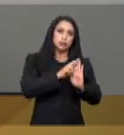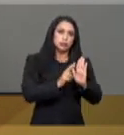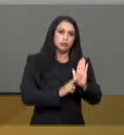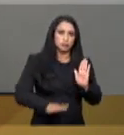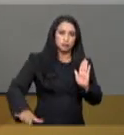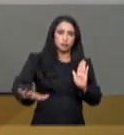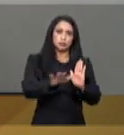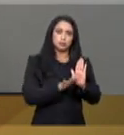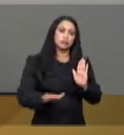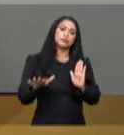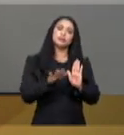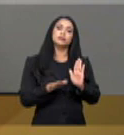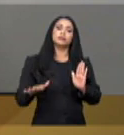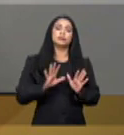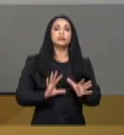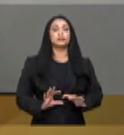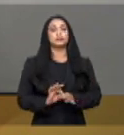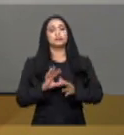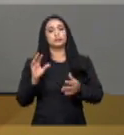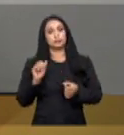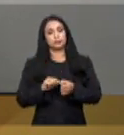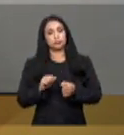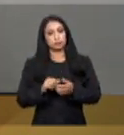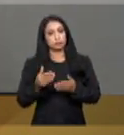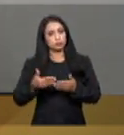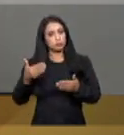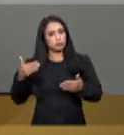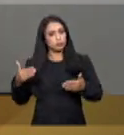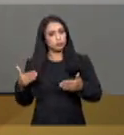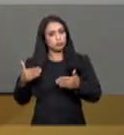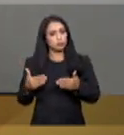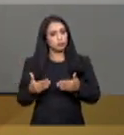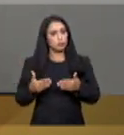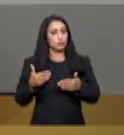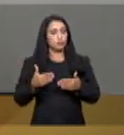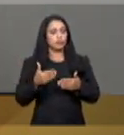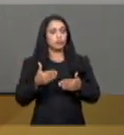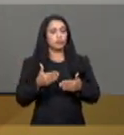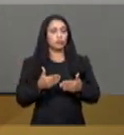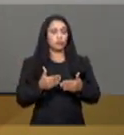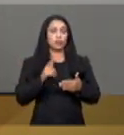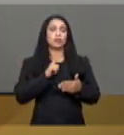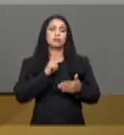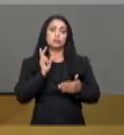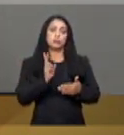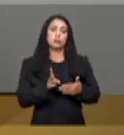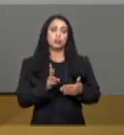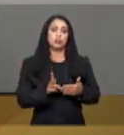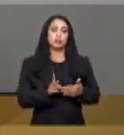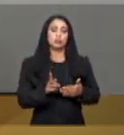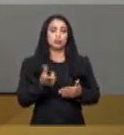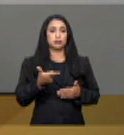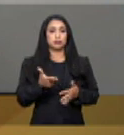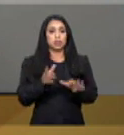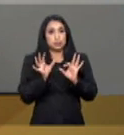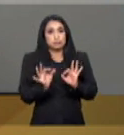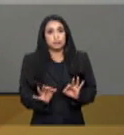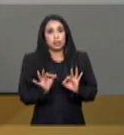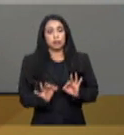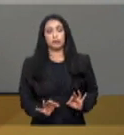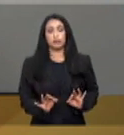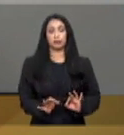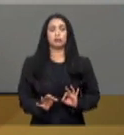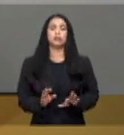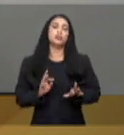neutras, aspas, que lhe permita realizar retroativamente o decote, ainda que de forma imperfeita. Caso